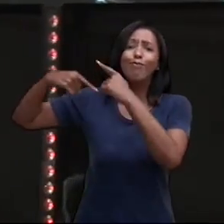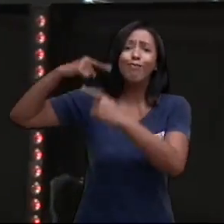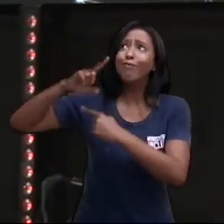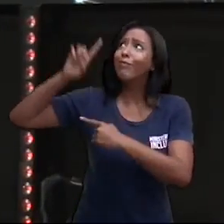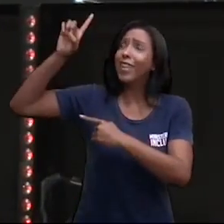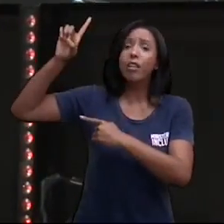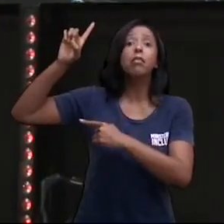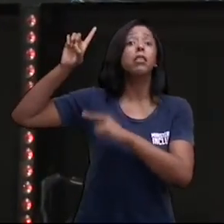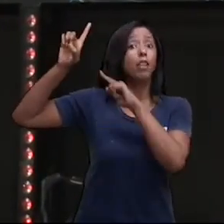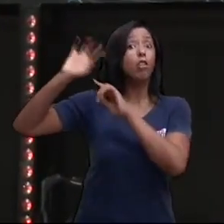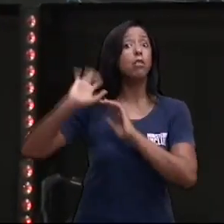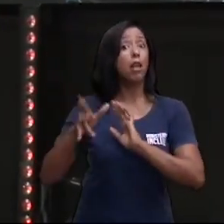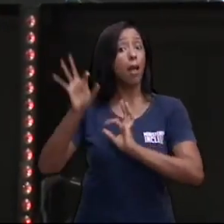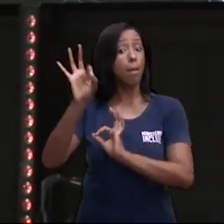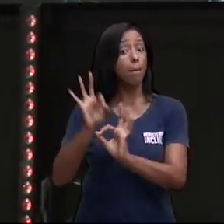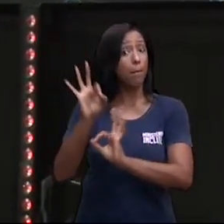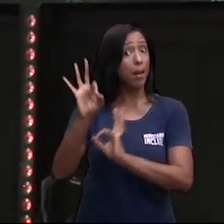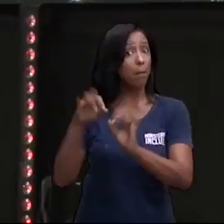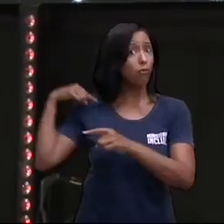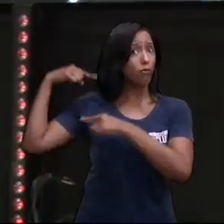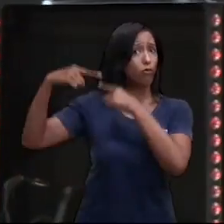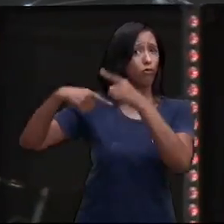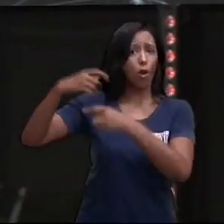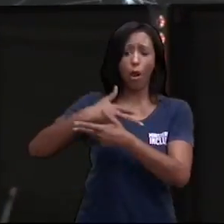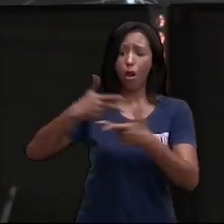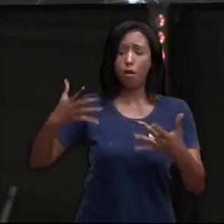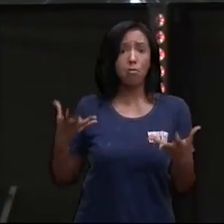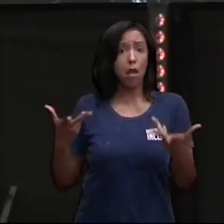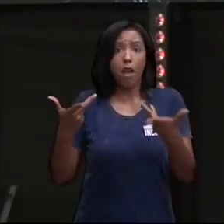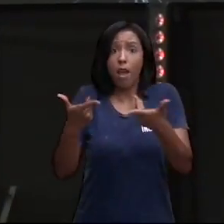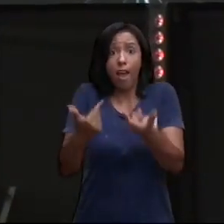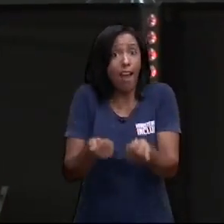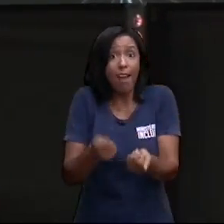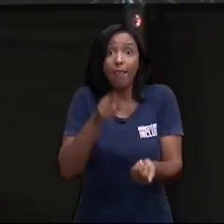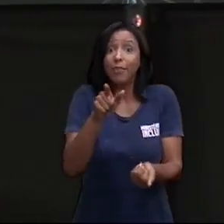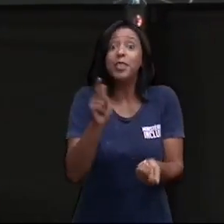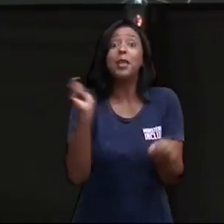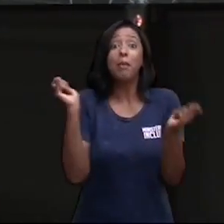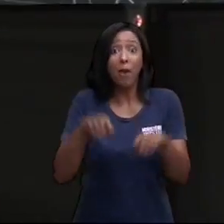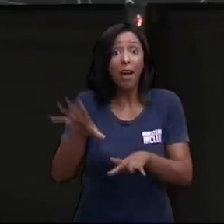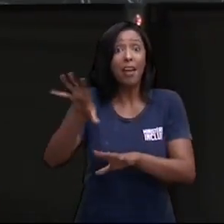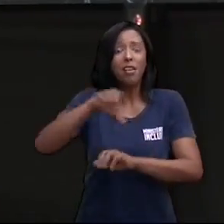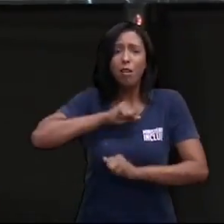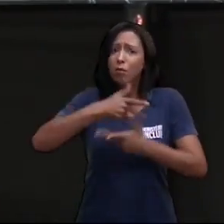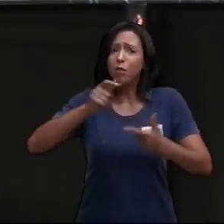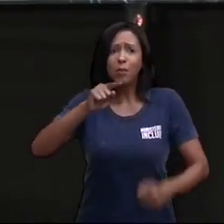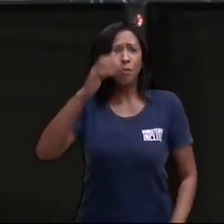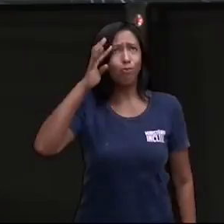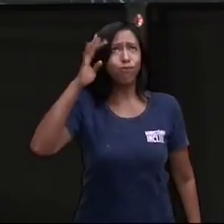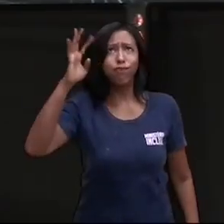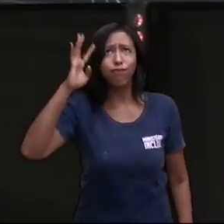deu Já reservou para você e número as coisas você tem direito a coisas que você nunca imaginou